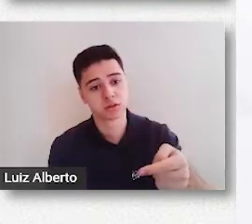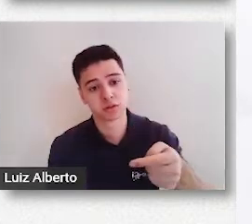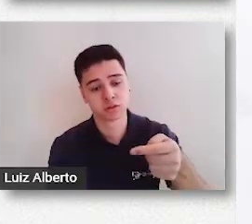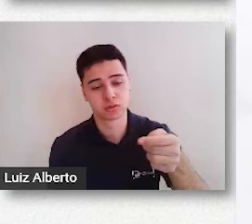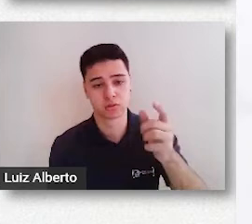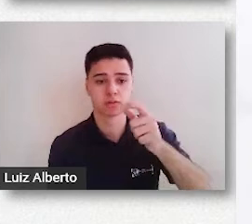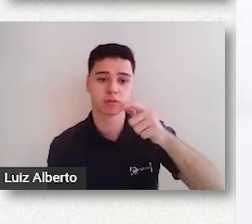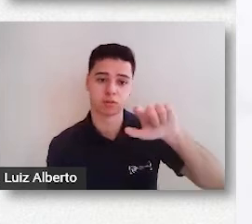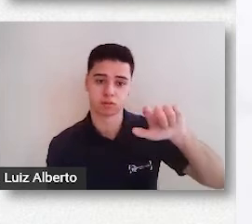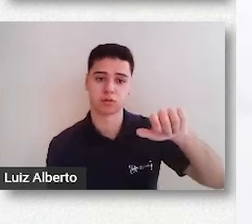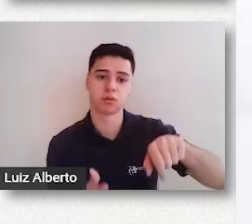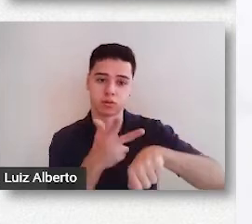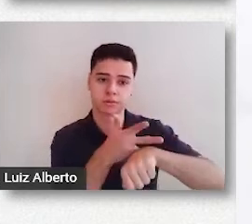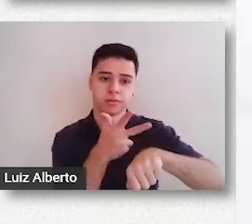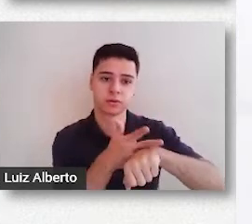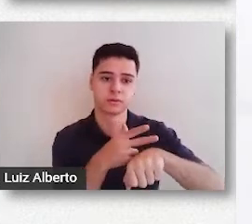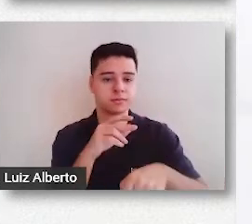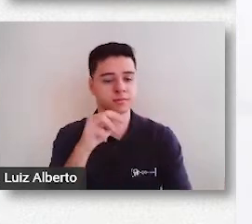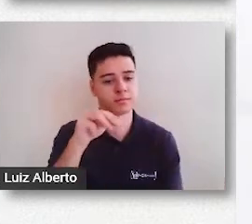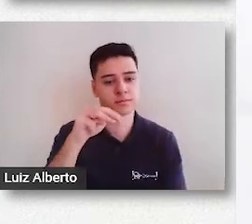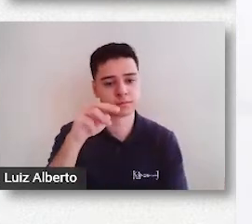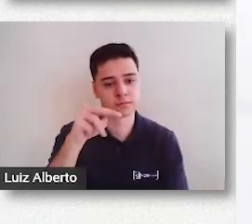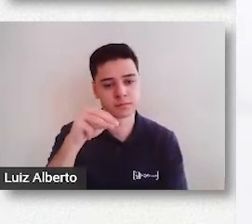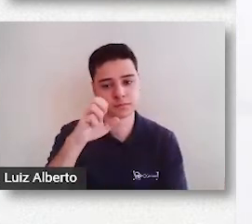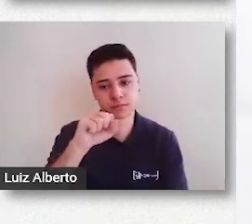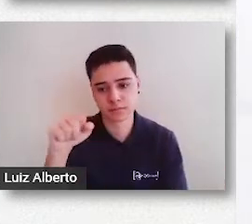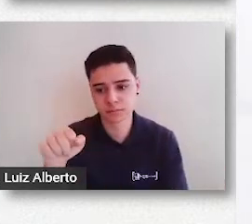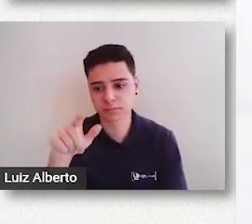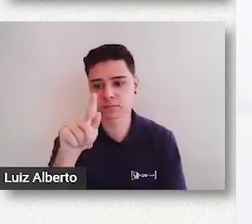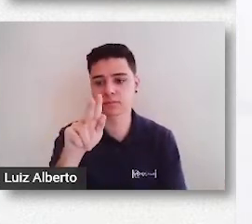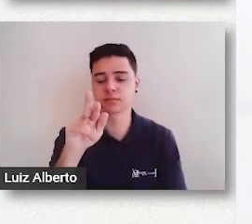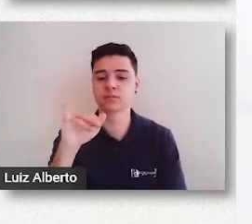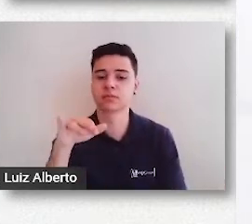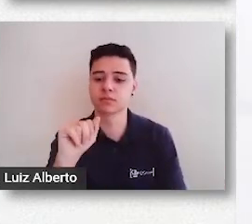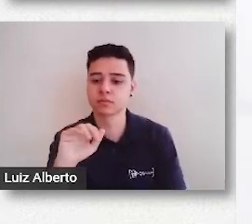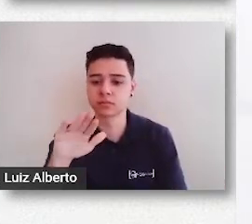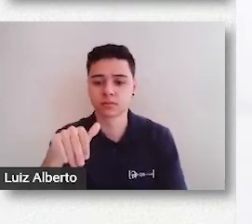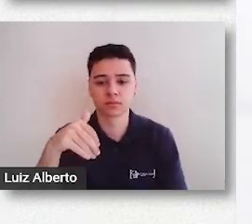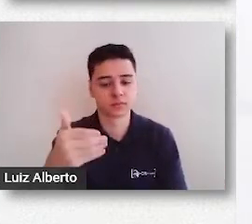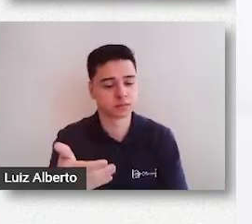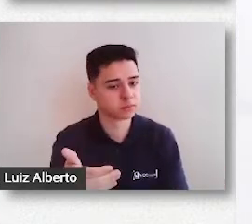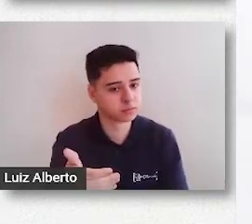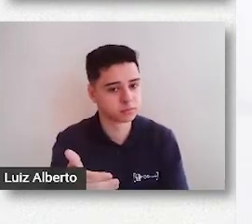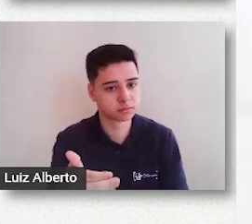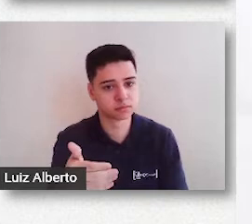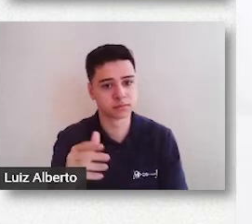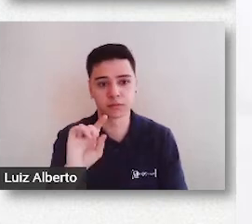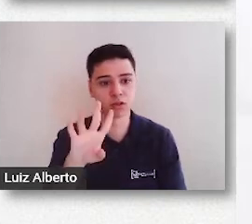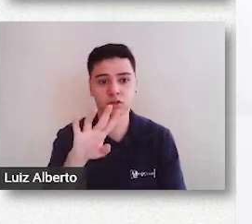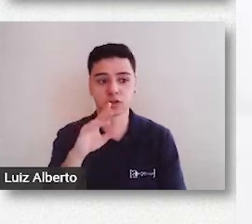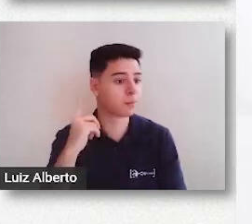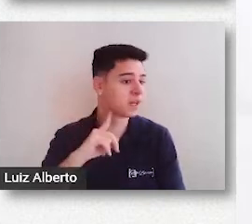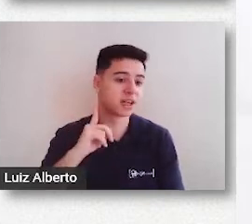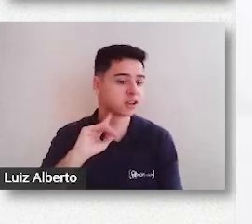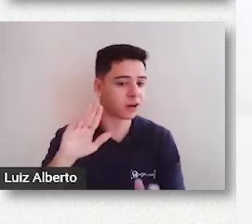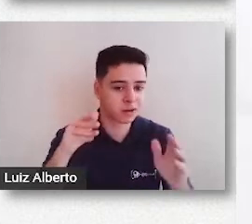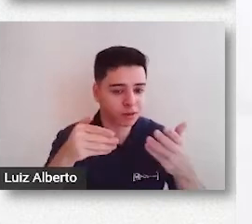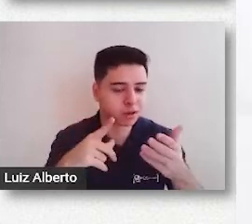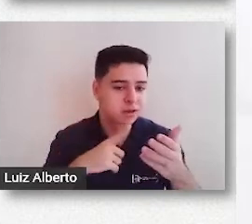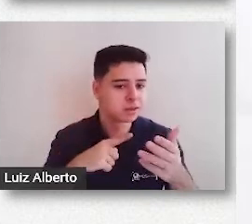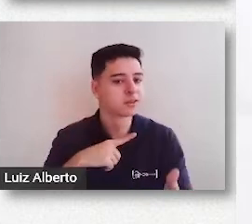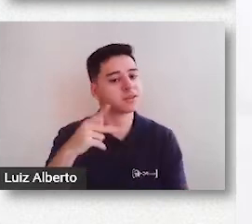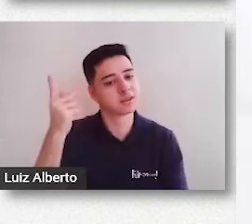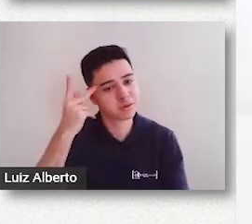Santana, temos Santana Mestre, temos Santana Guia, né? Então, e obras não só de Minas, nós temos obras de São Paulo,